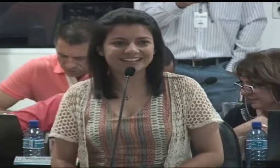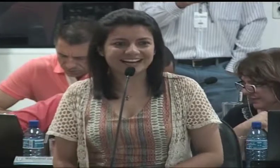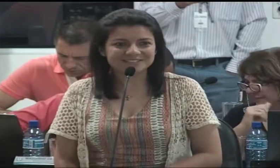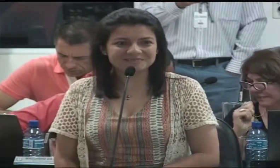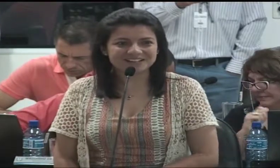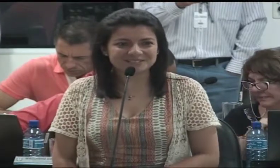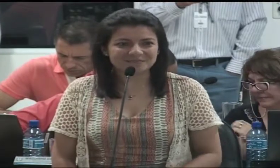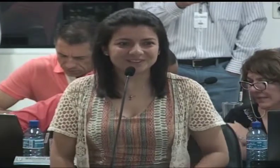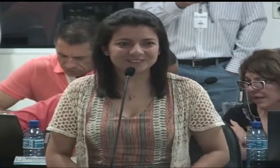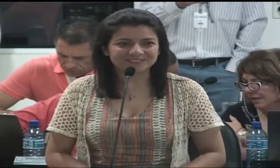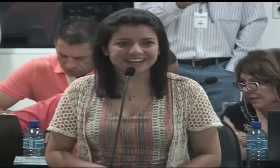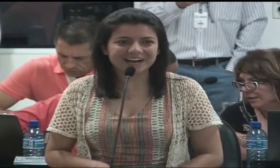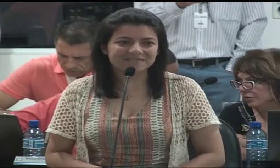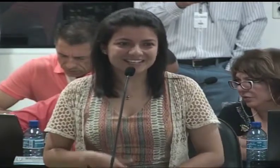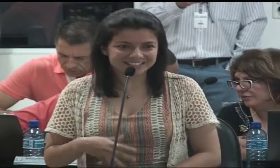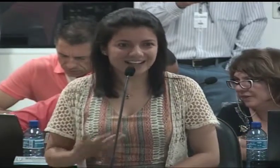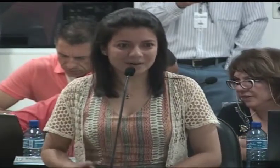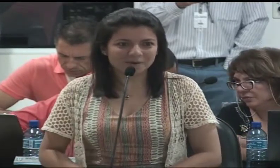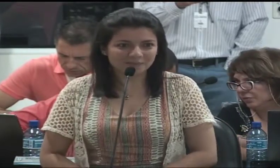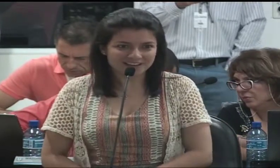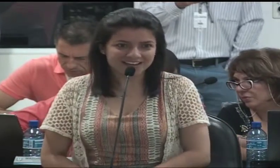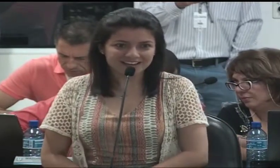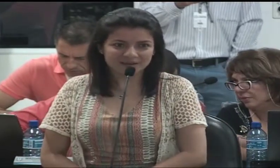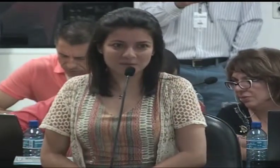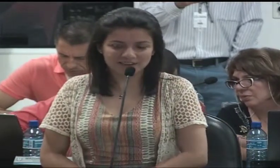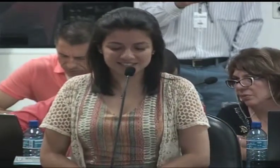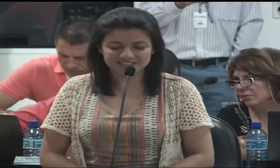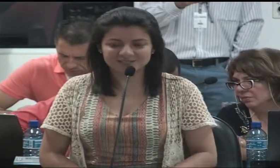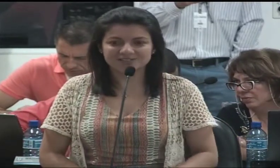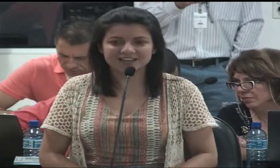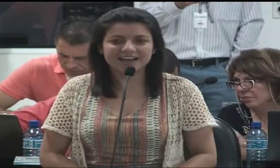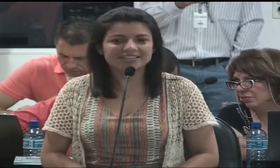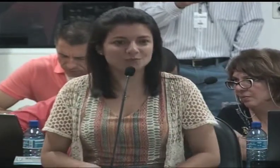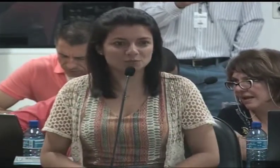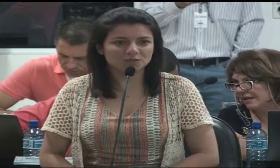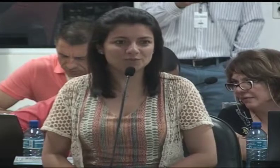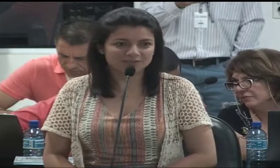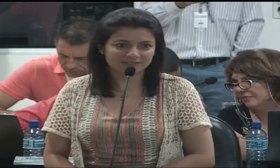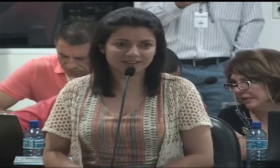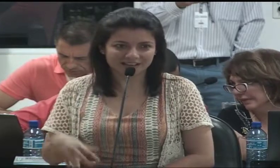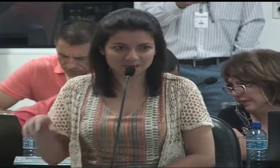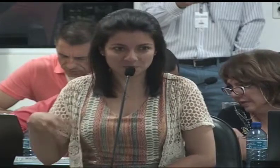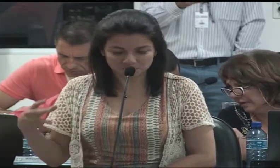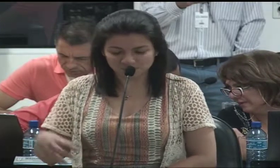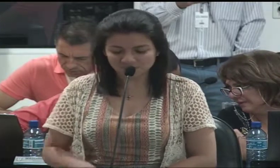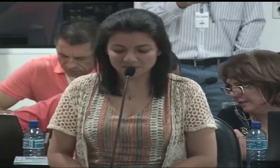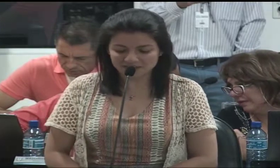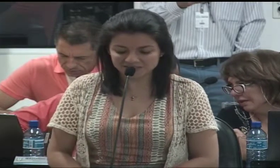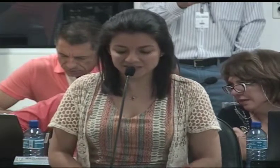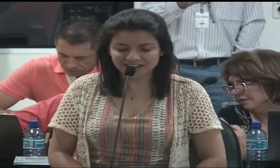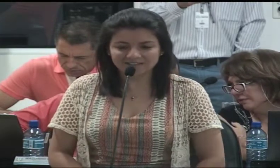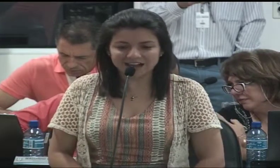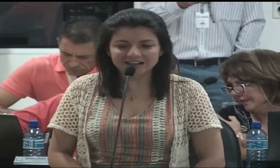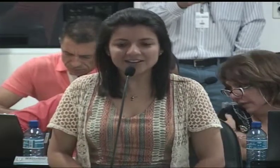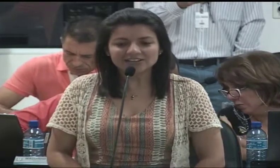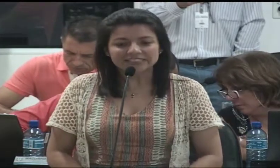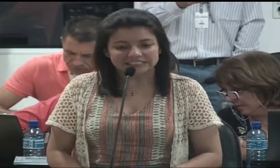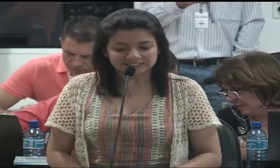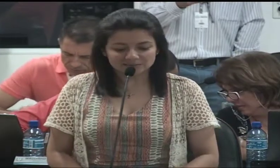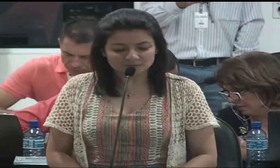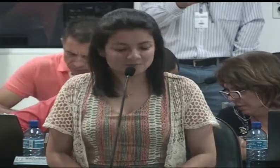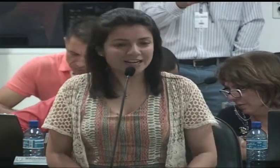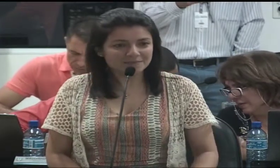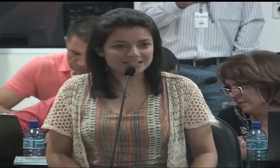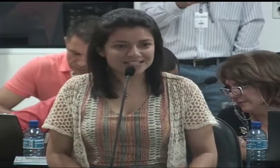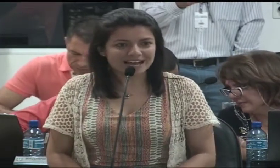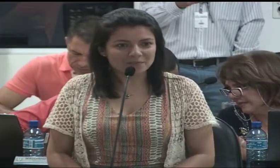pouco da idade de participar do Doncai, mas acompanhei pelas redes sociais, meus primos também estiveram lá.